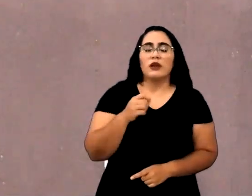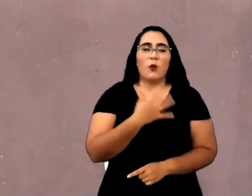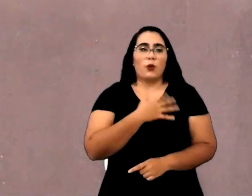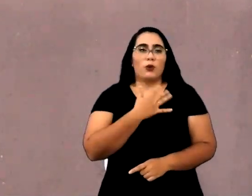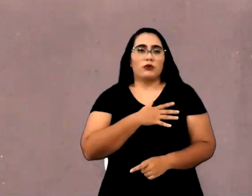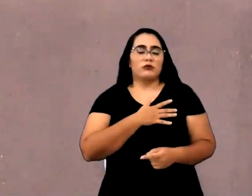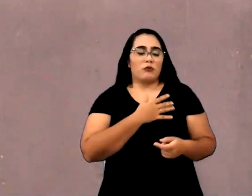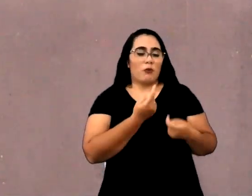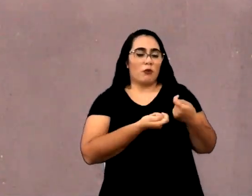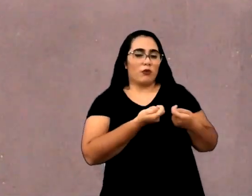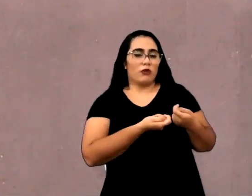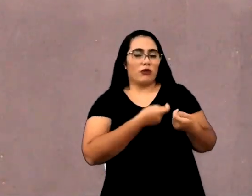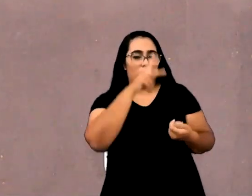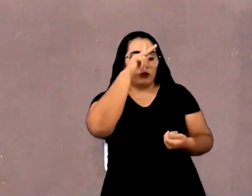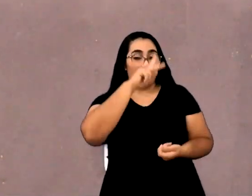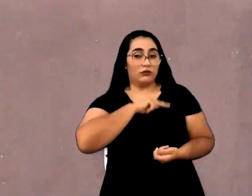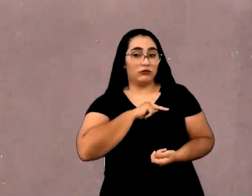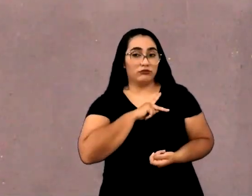coração lhe conduzir,